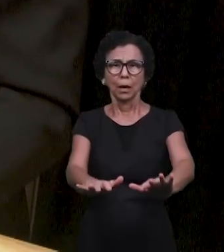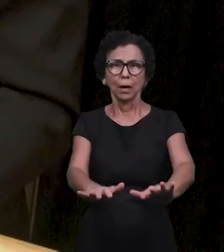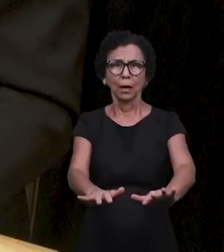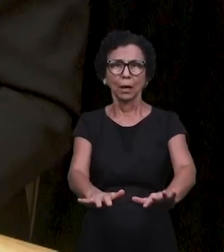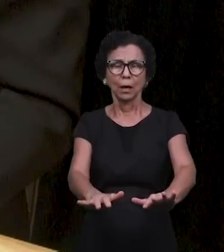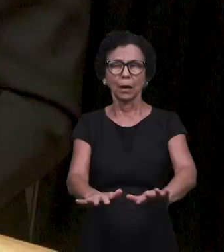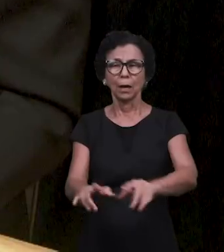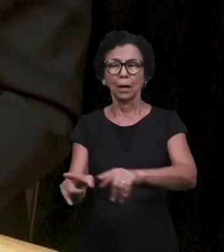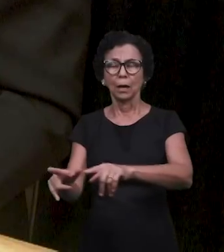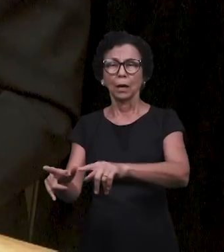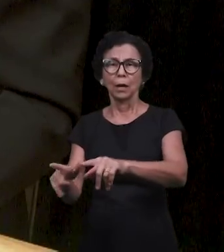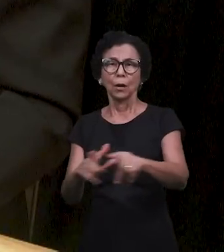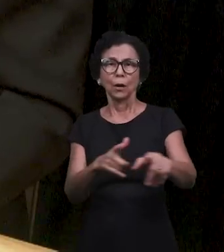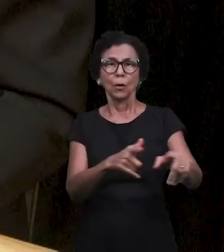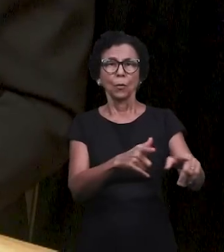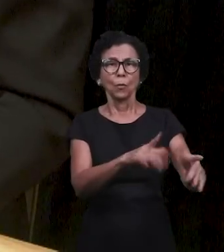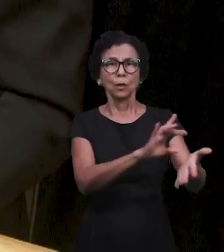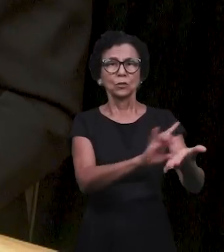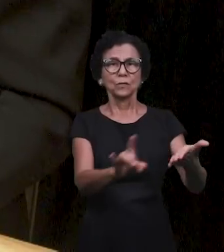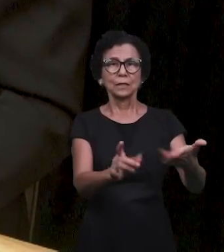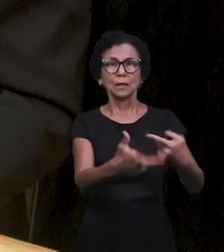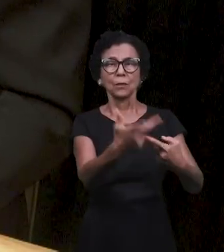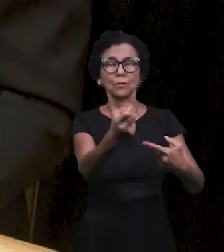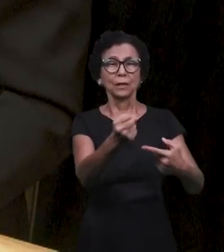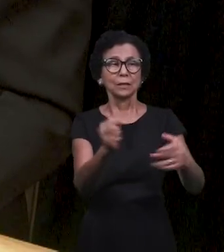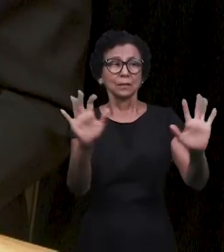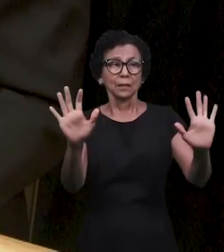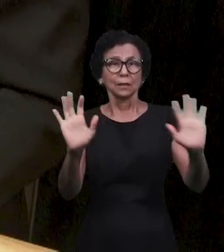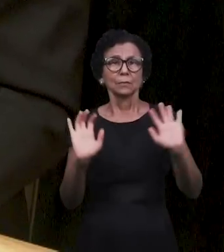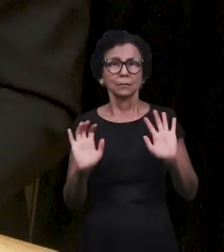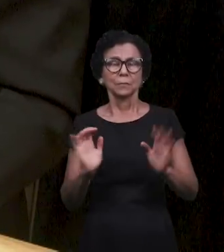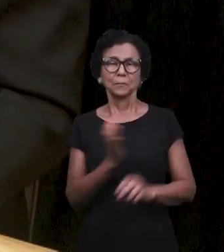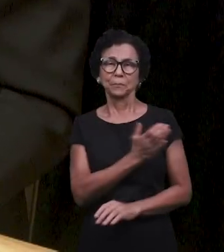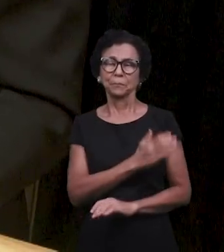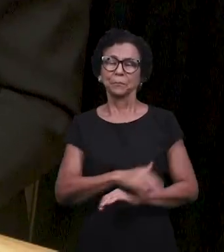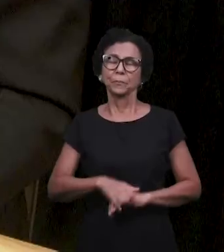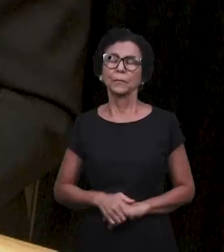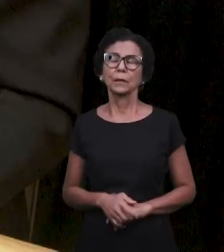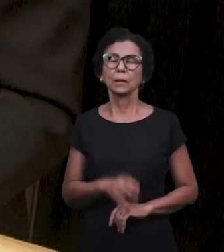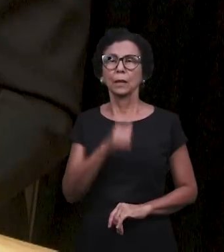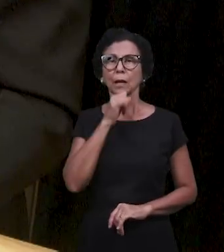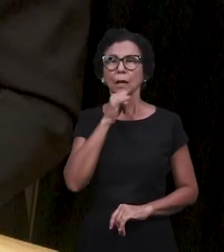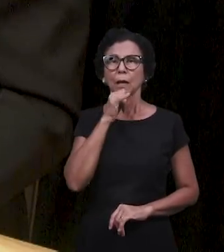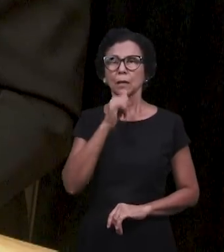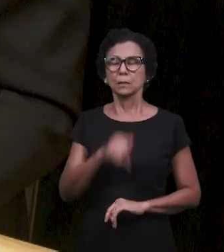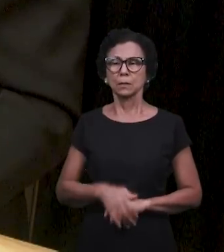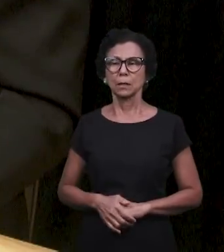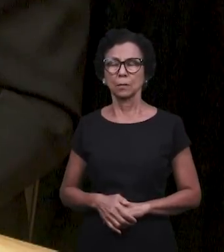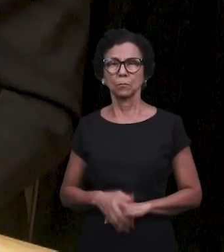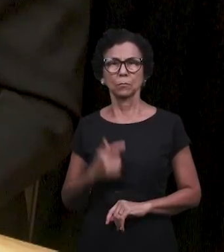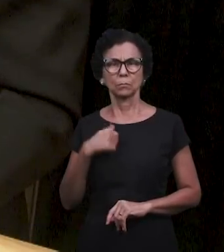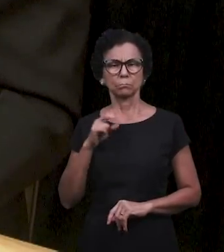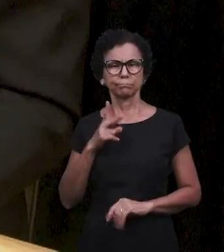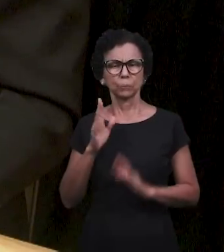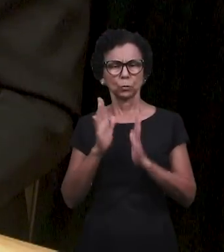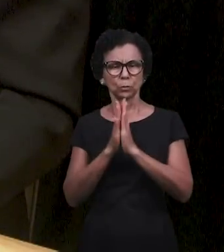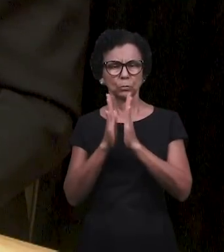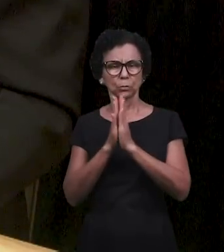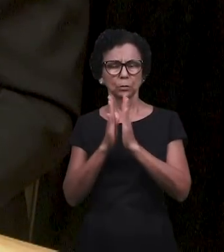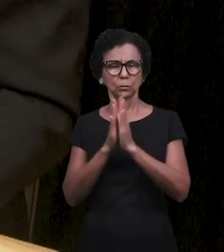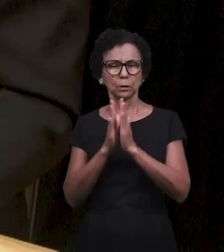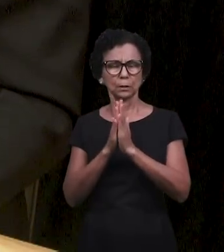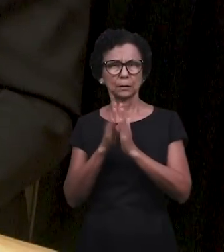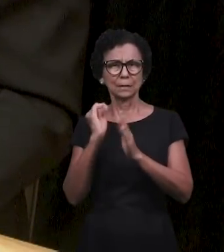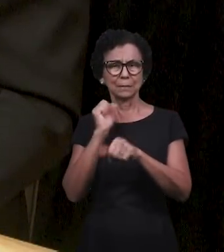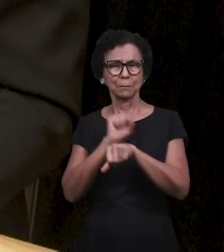mim. Às vezes a irmã está lá na casa dela, eu não sei. E o Senhor dá uma revelação a ela e ela clama em meu favor e vem um livramento para a minha vida. Estou